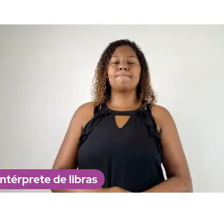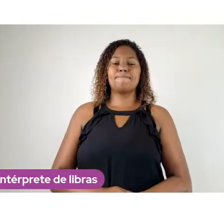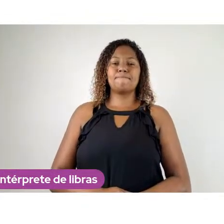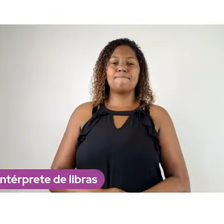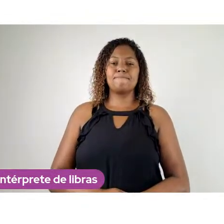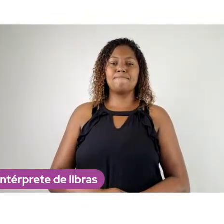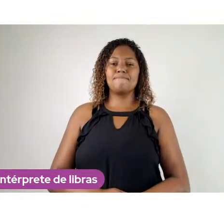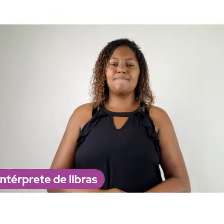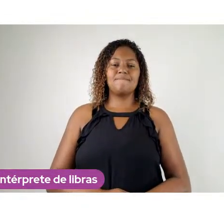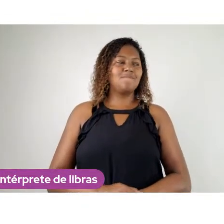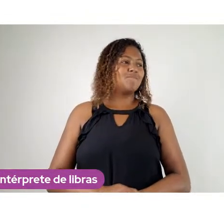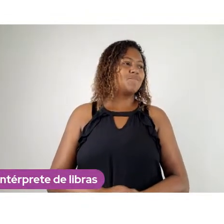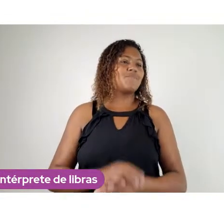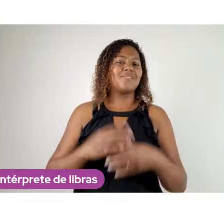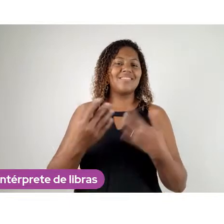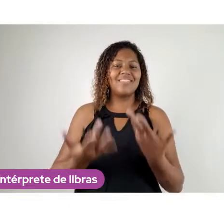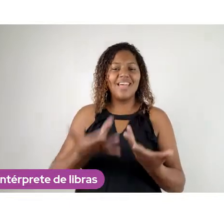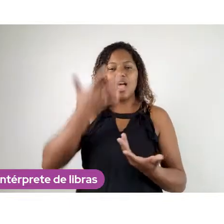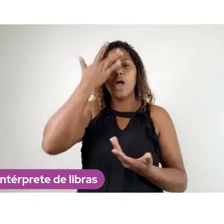Bom, pessoal,